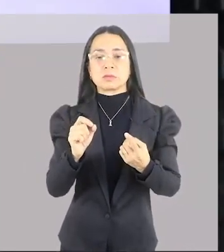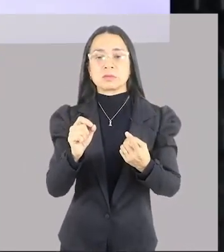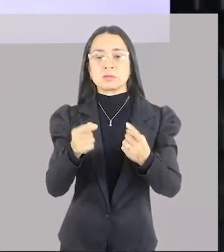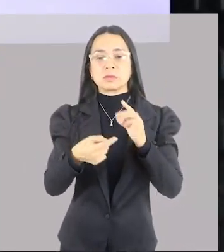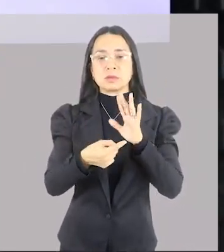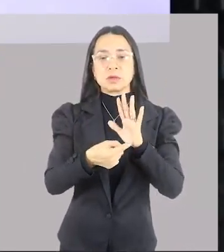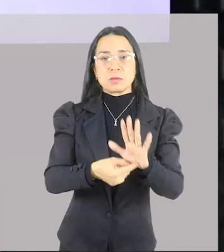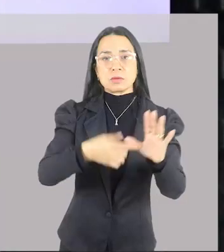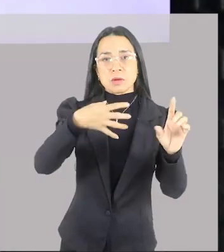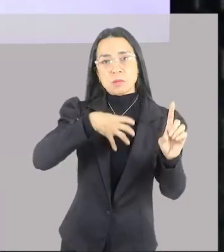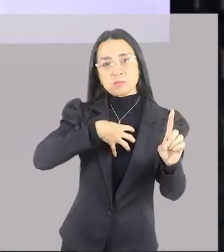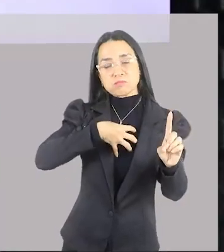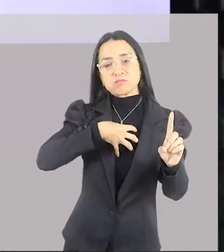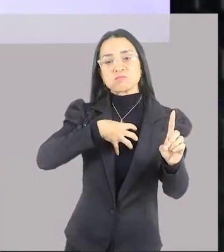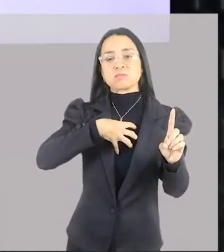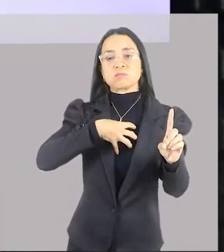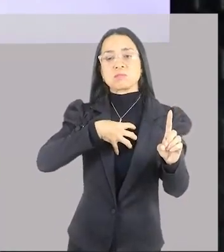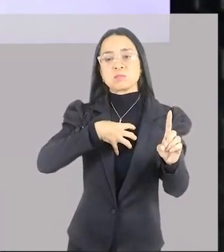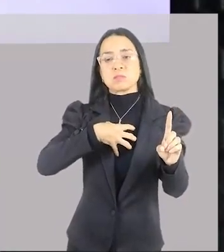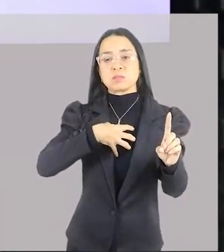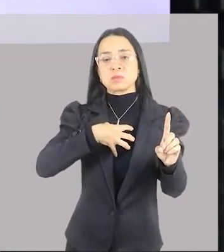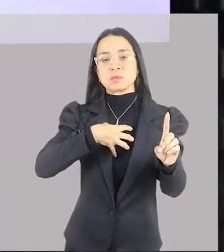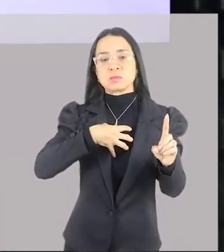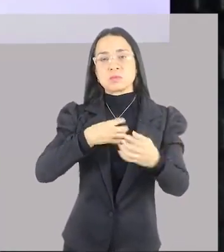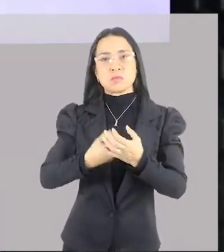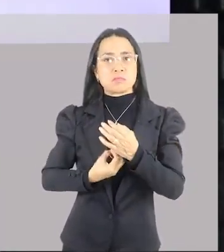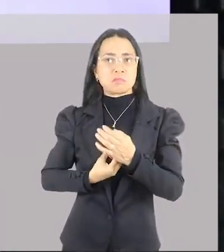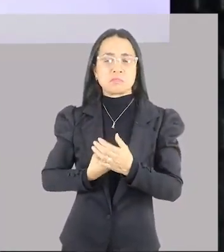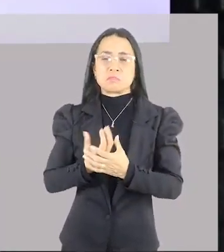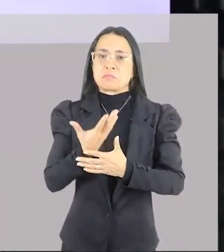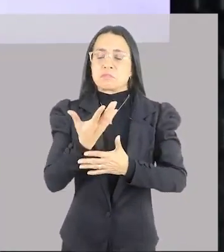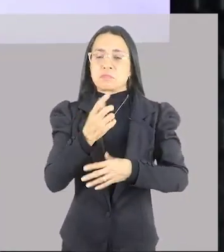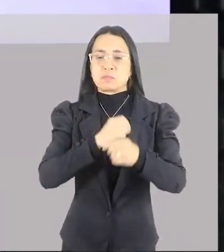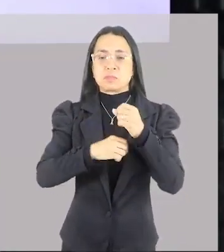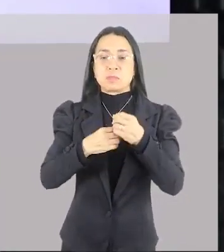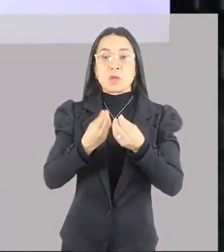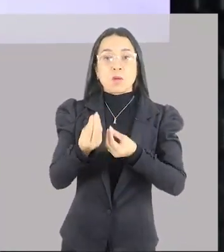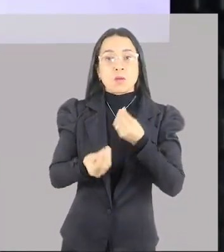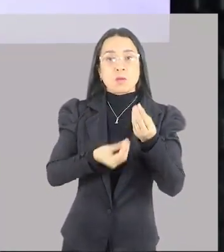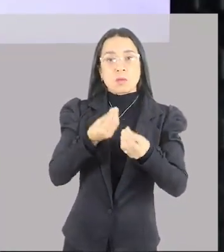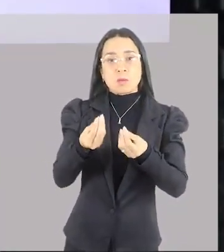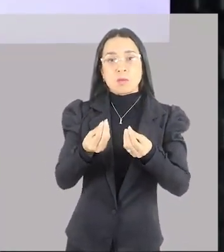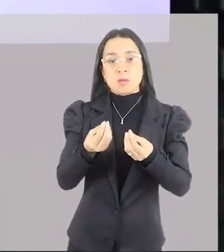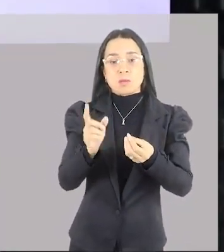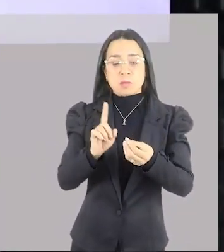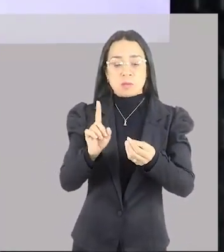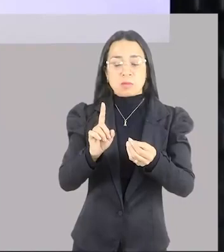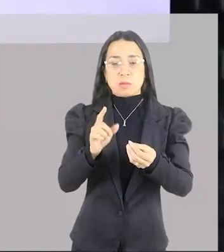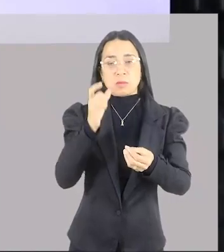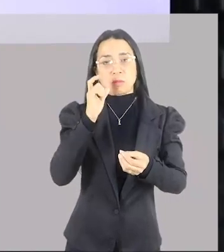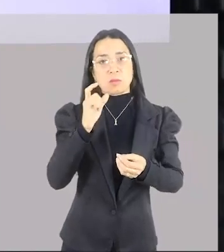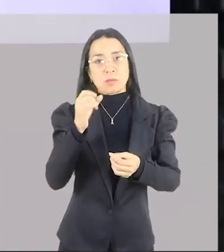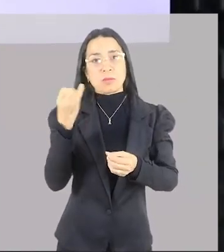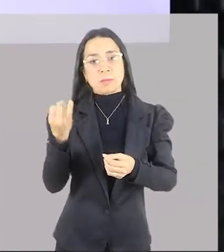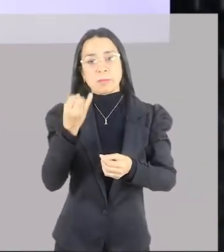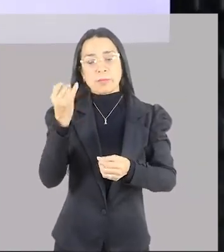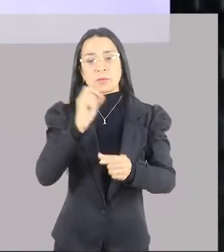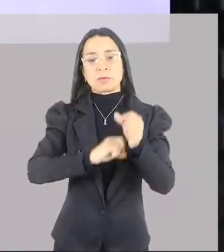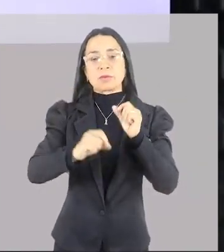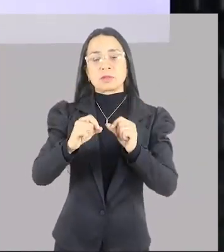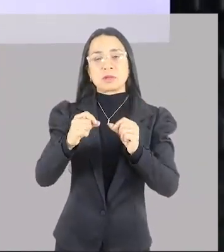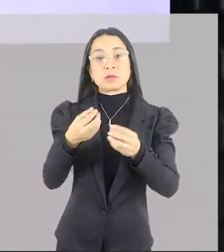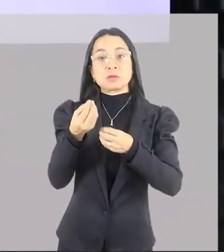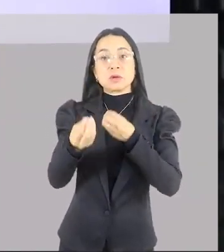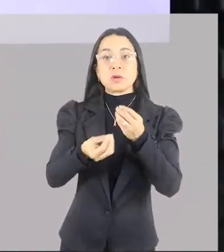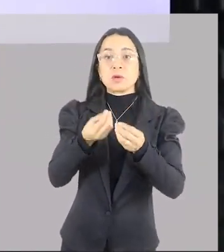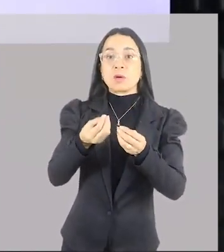trazer os sentimentos, né? Não importa a forma, não importa a nitidez do que você está retratando